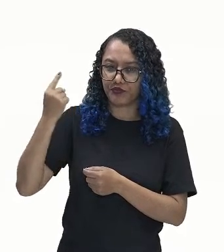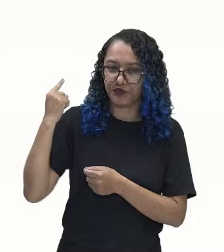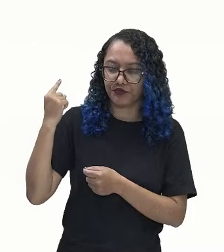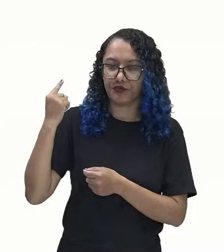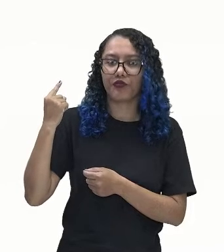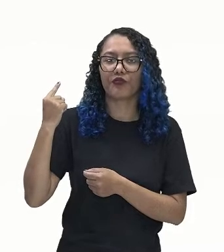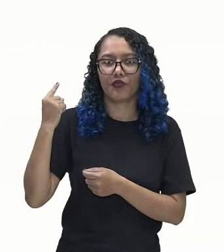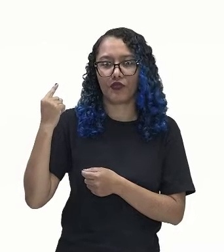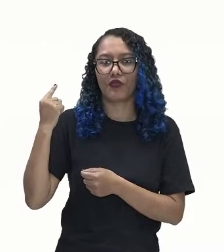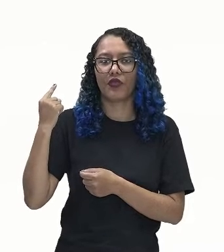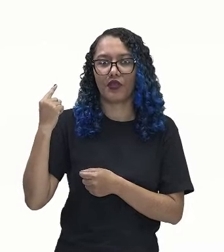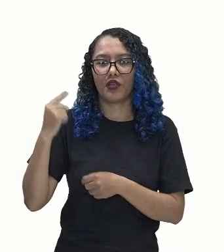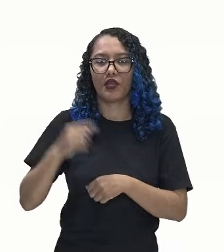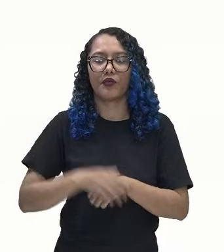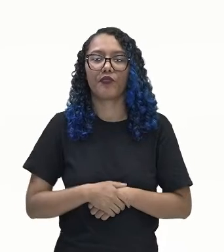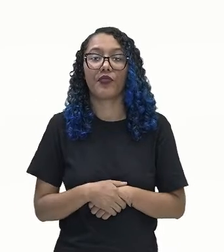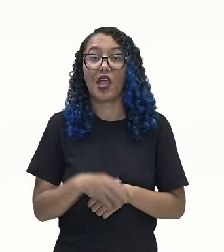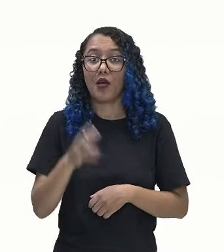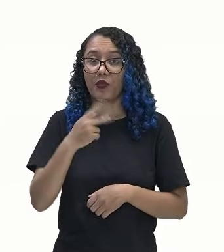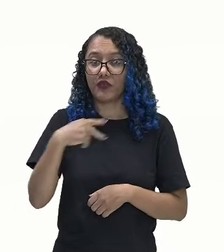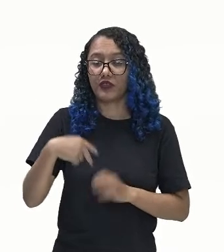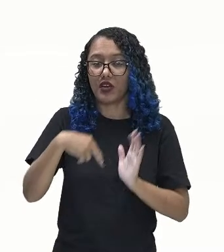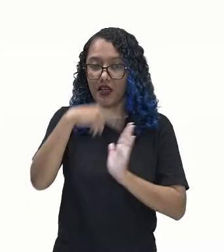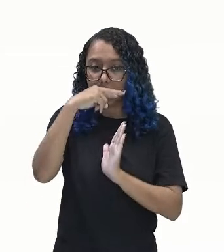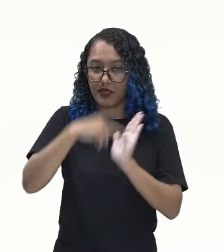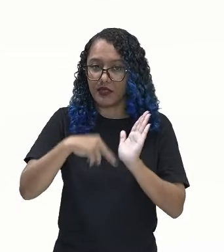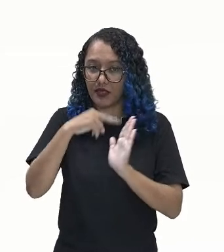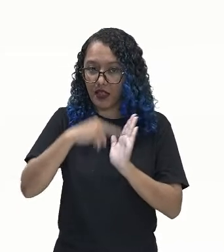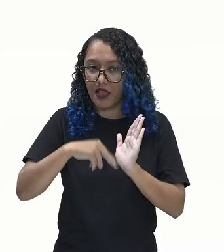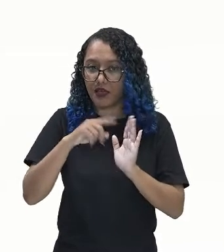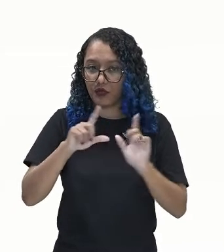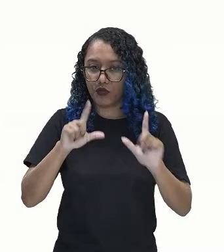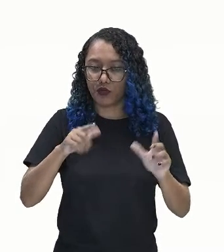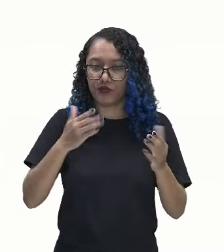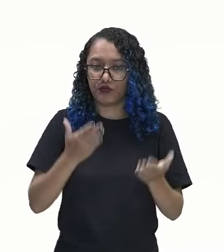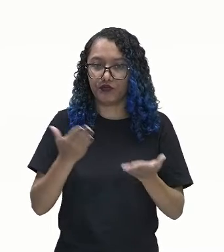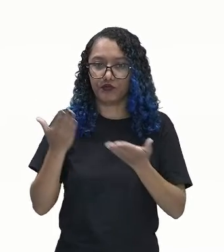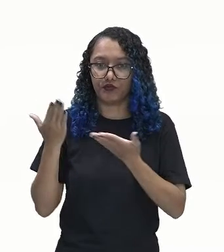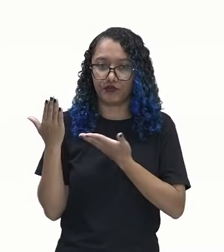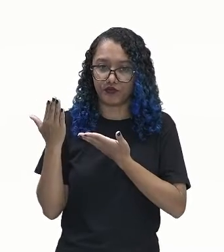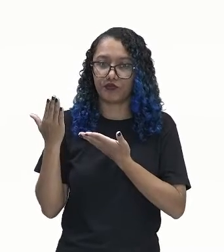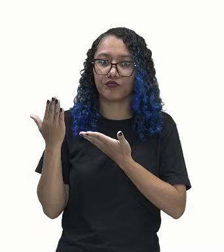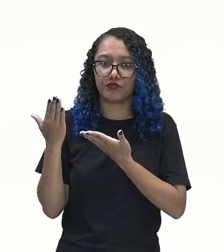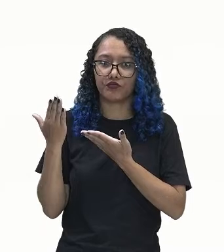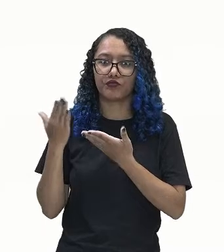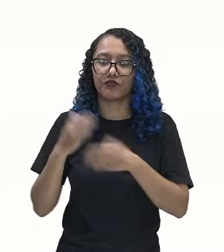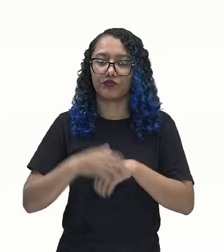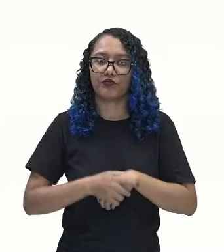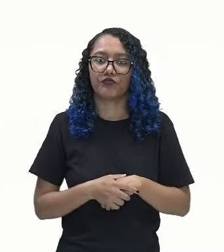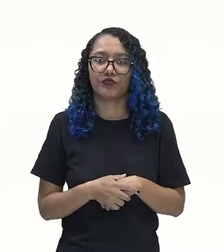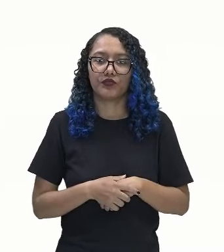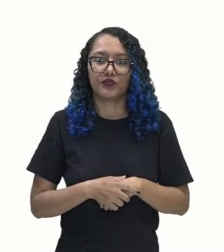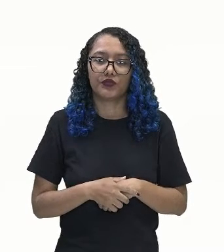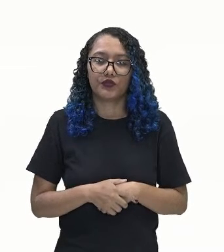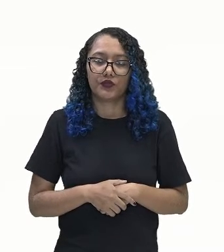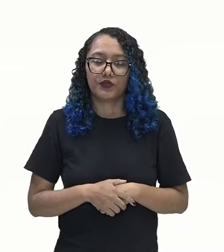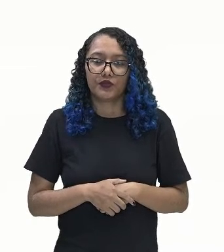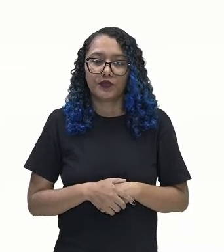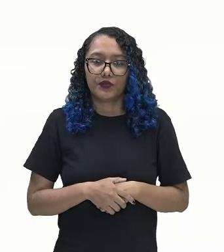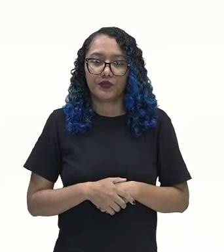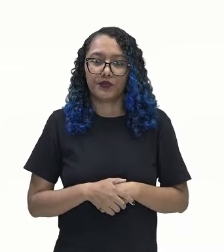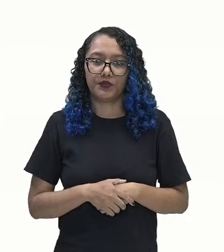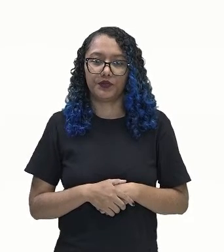de açúcar. Recebe pelo vapor Manaus no dia 12. Álvaro Monteiro e Cia,